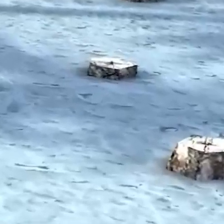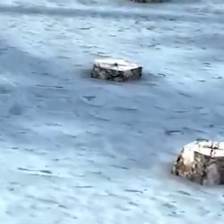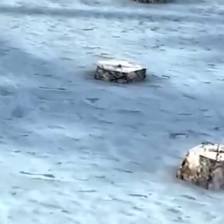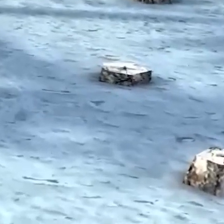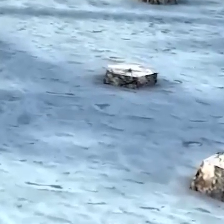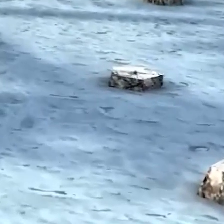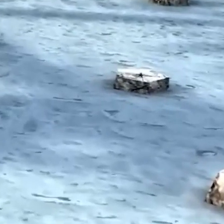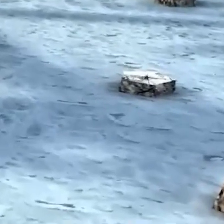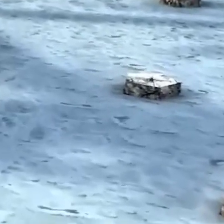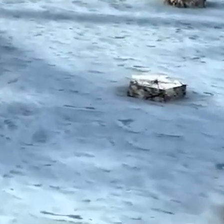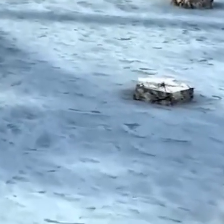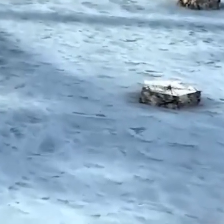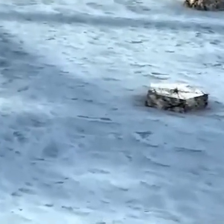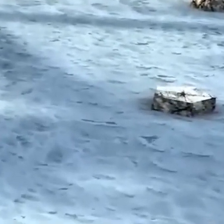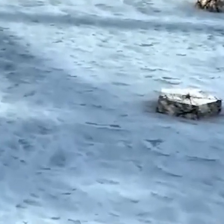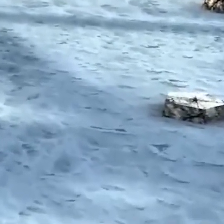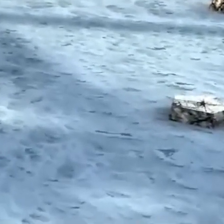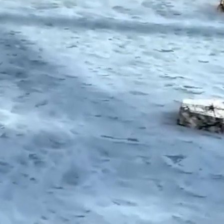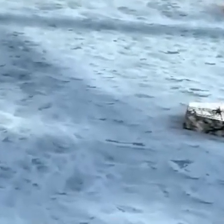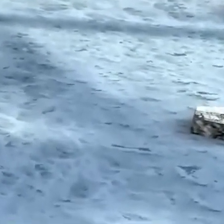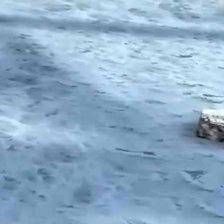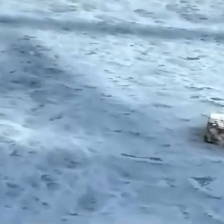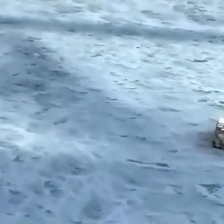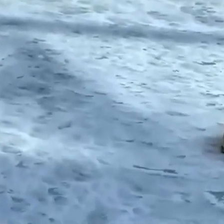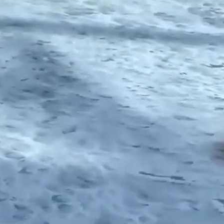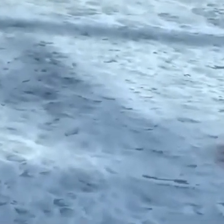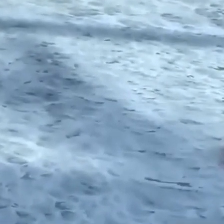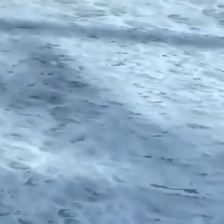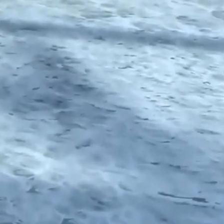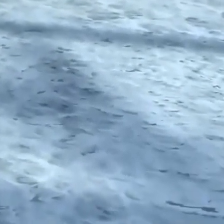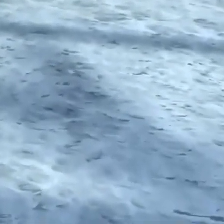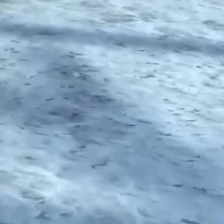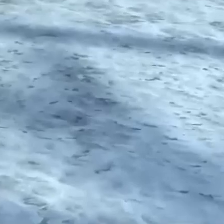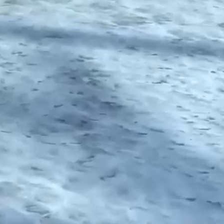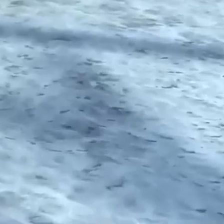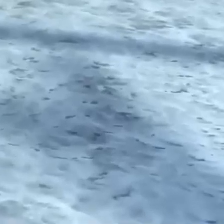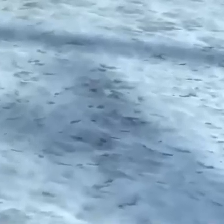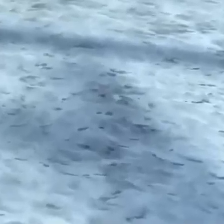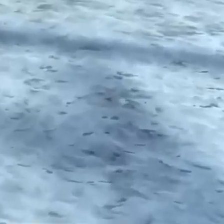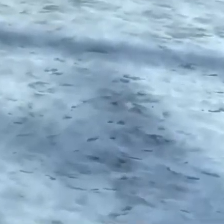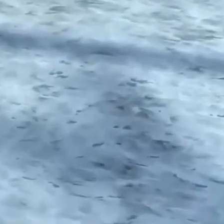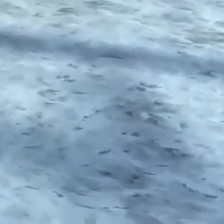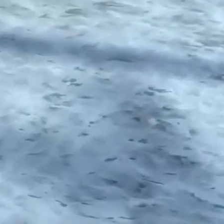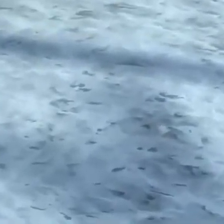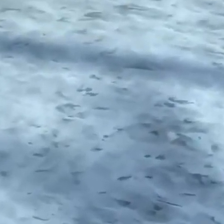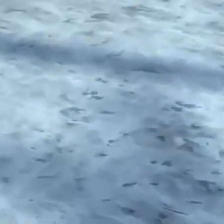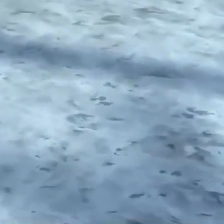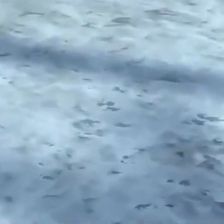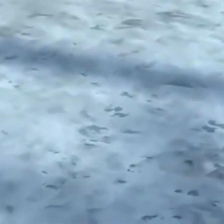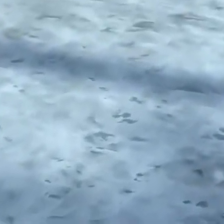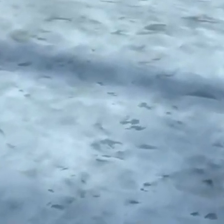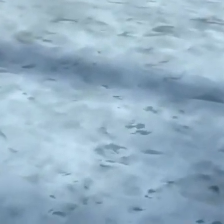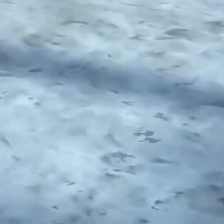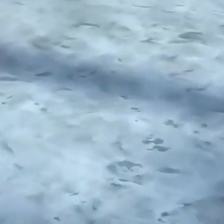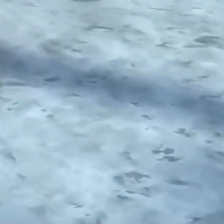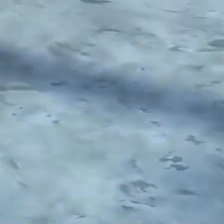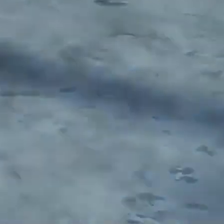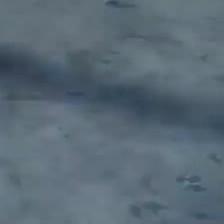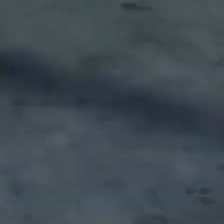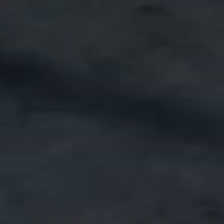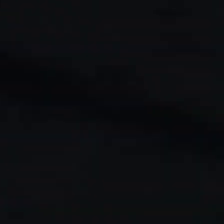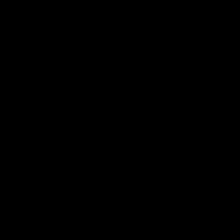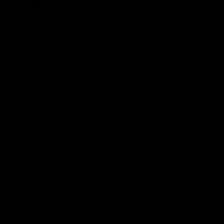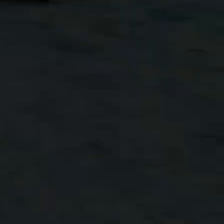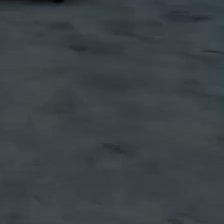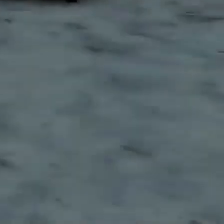entre 10 e 12 horas por dia, como por exemplo em minas, na construção de estradas e vias férreas